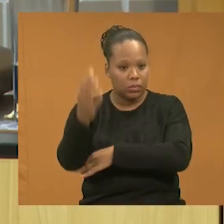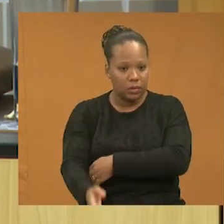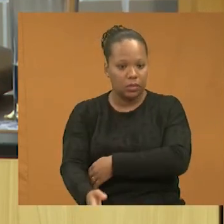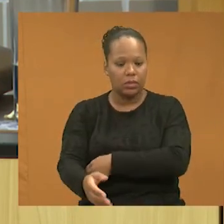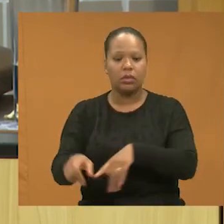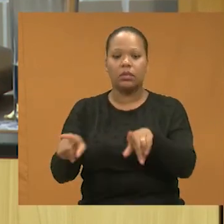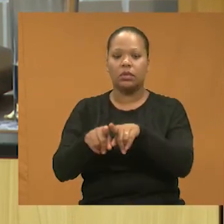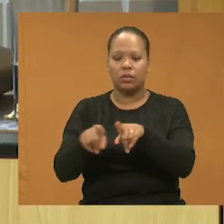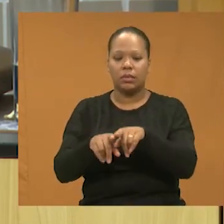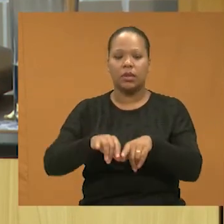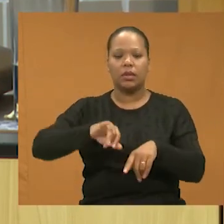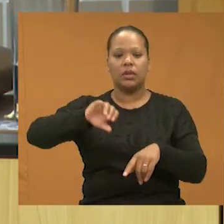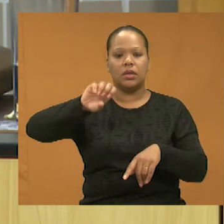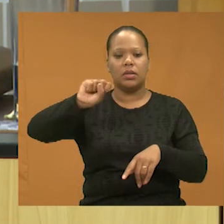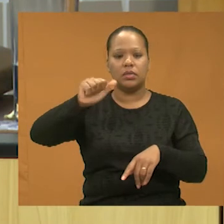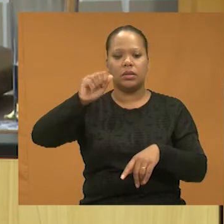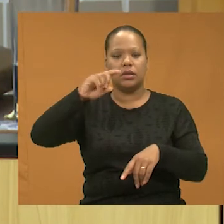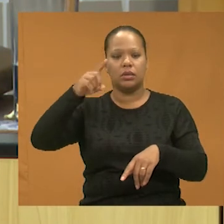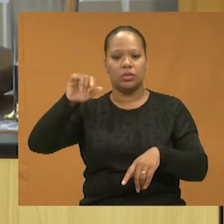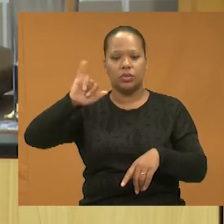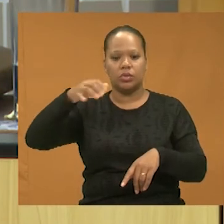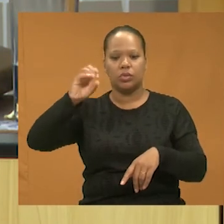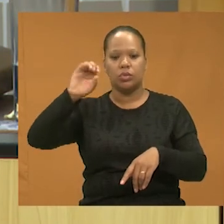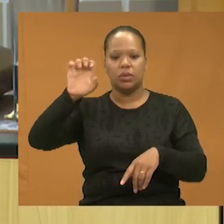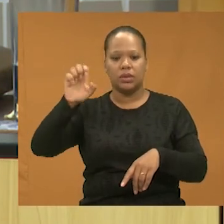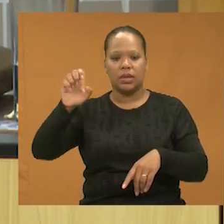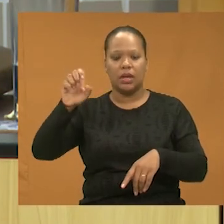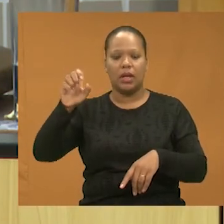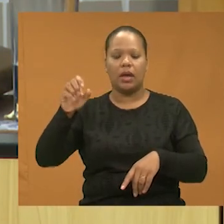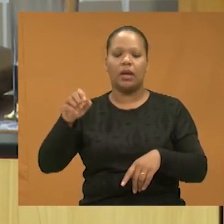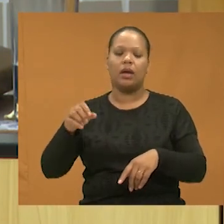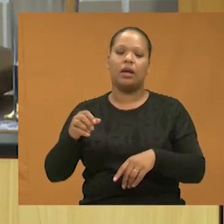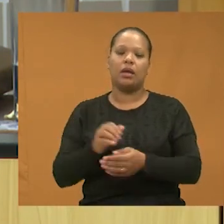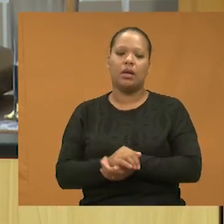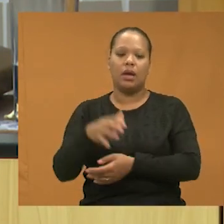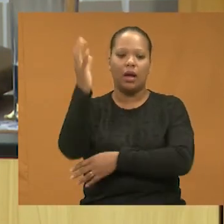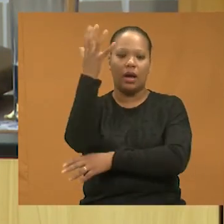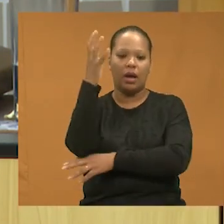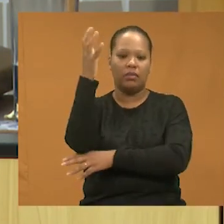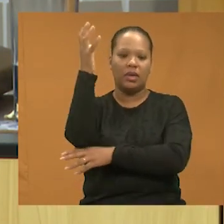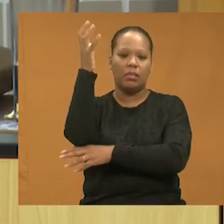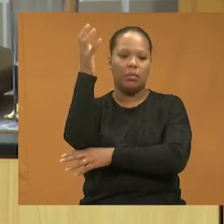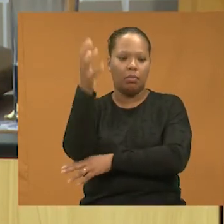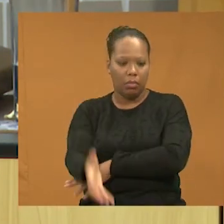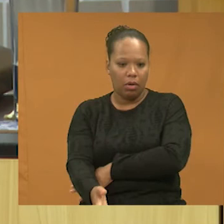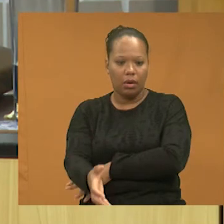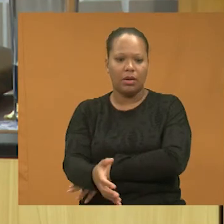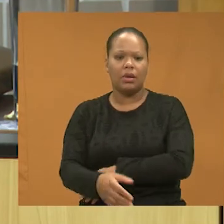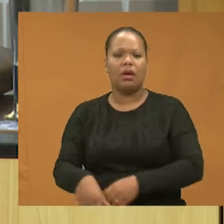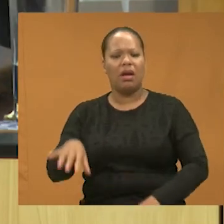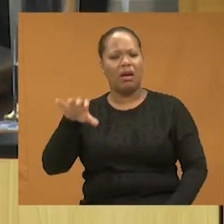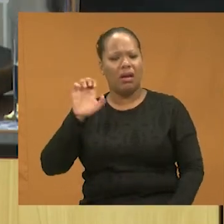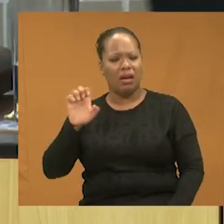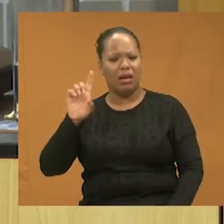caiu árvore, interrompeu o ensaio da escola de samba. Não teve, por causa da iluminação, e a IDP demorou muito